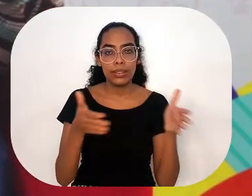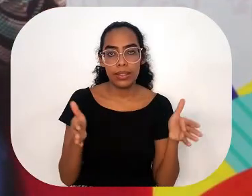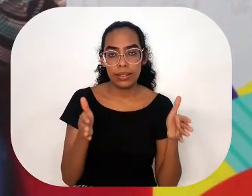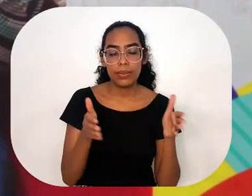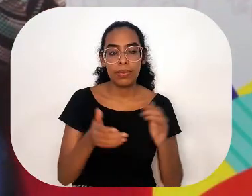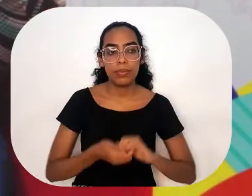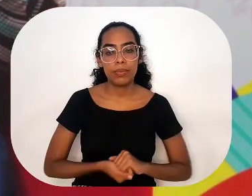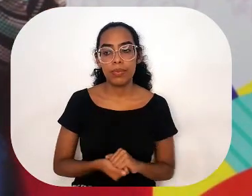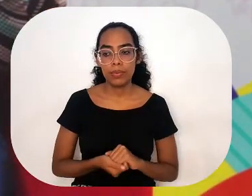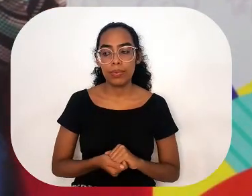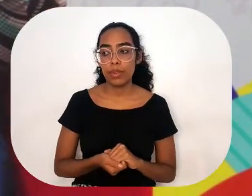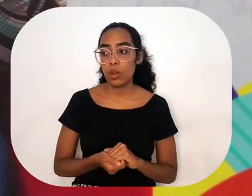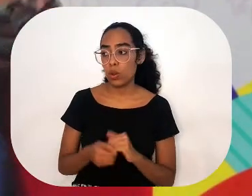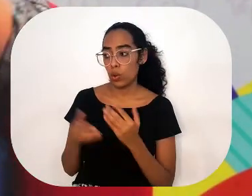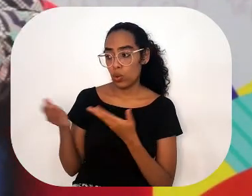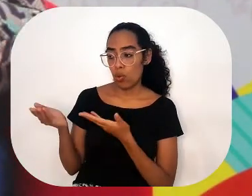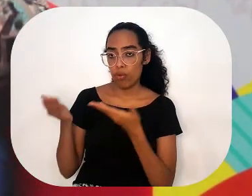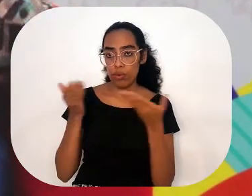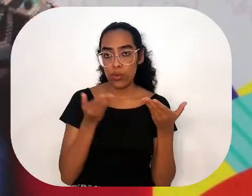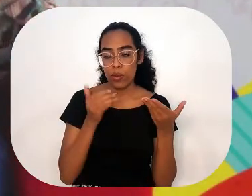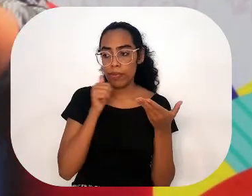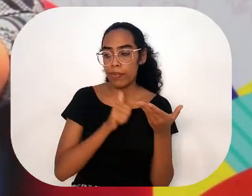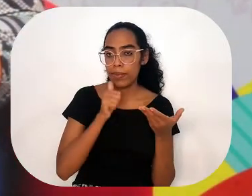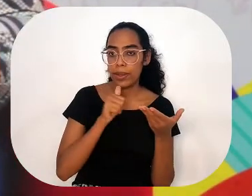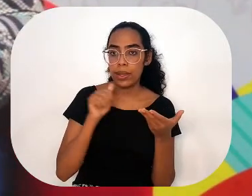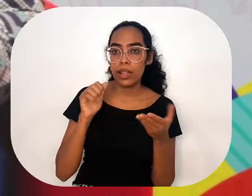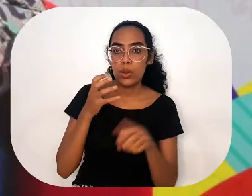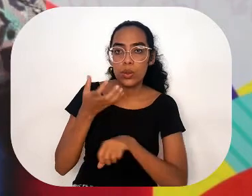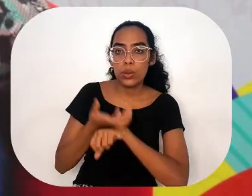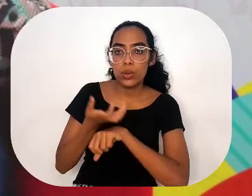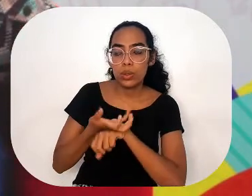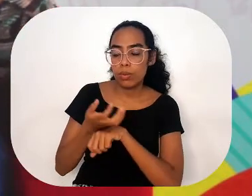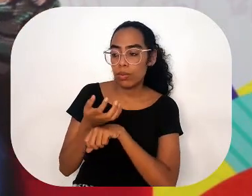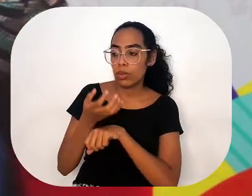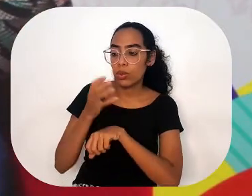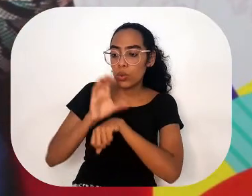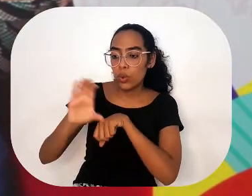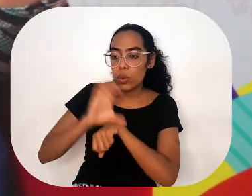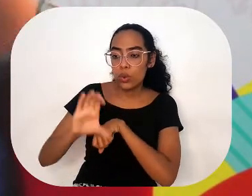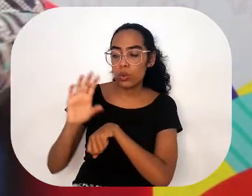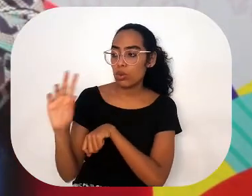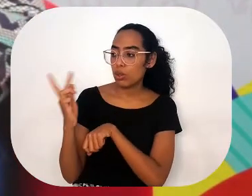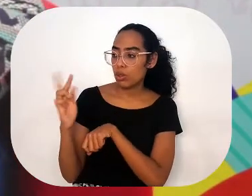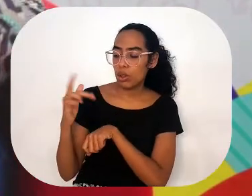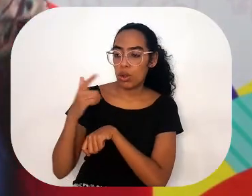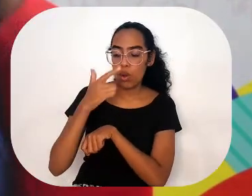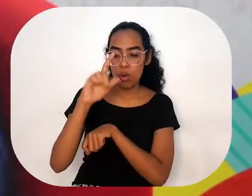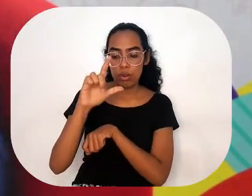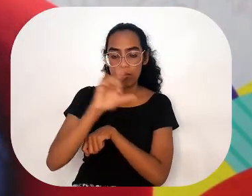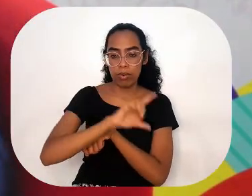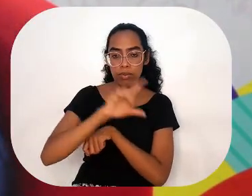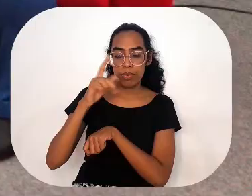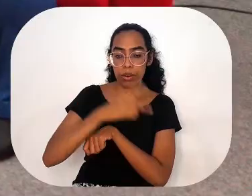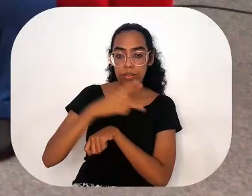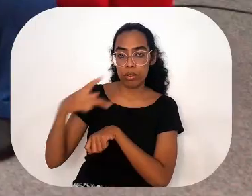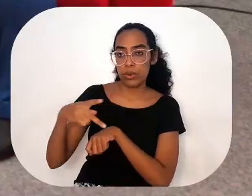e nós convidamos uma colega da história né A uma outra professora da